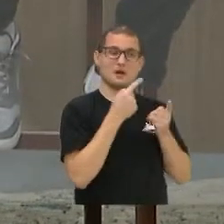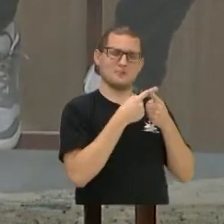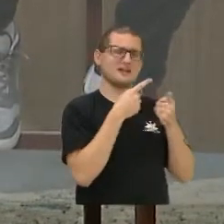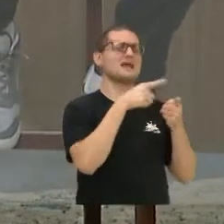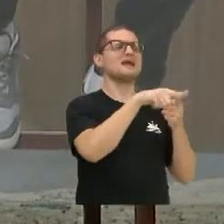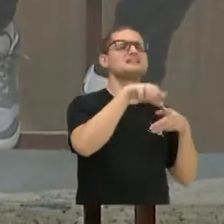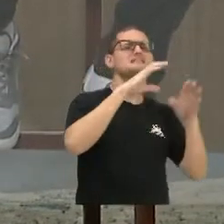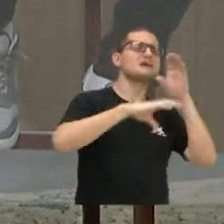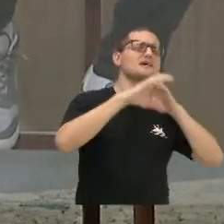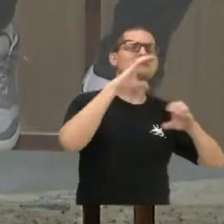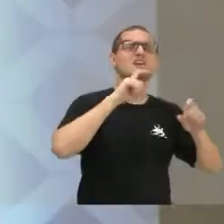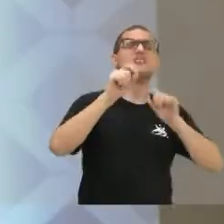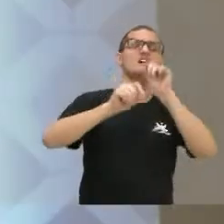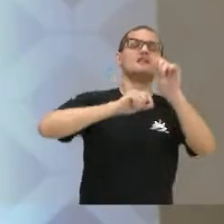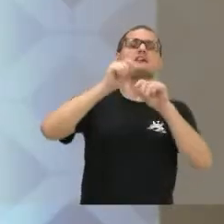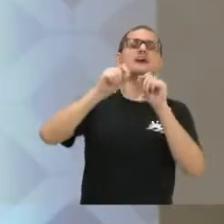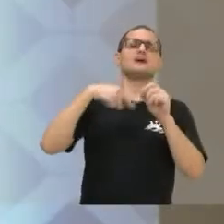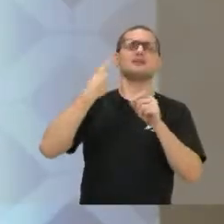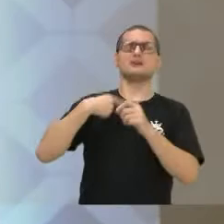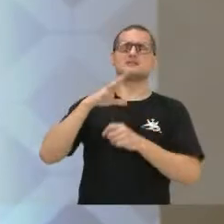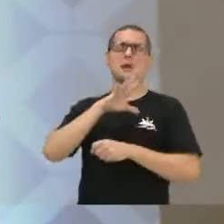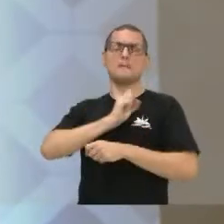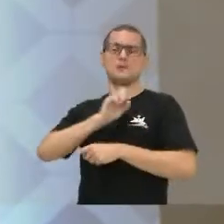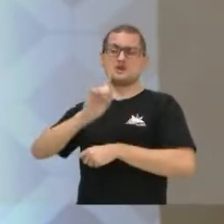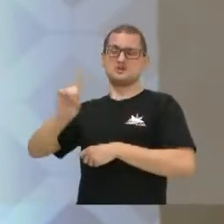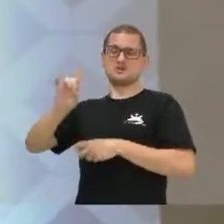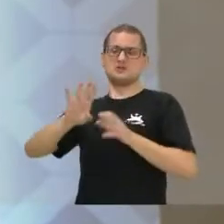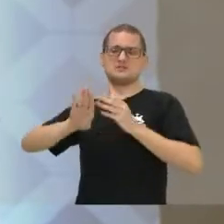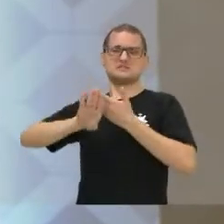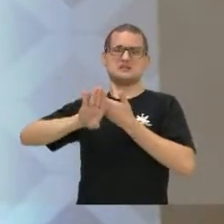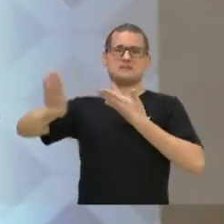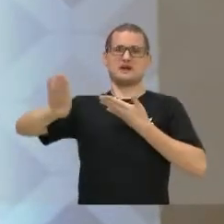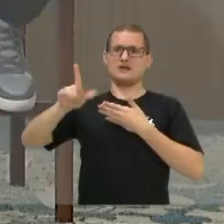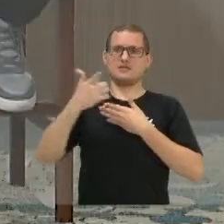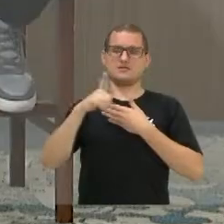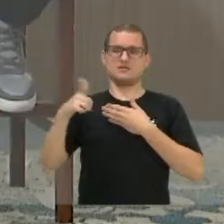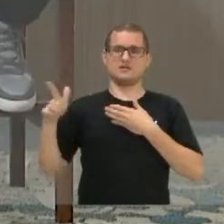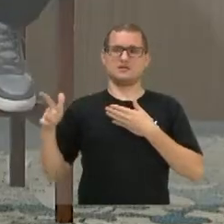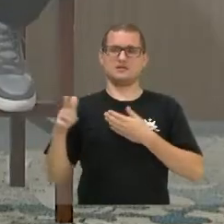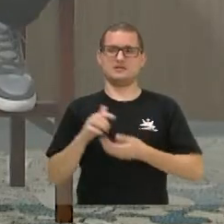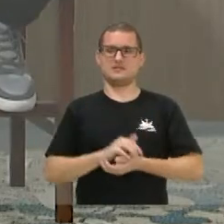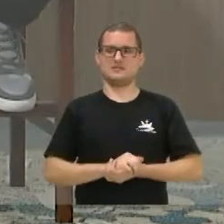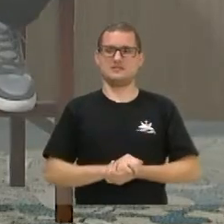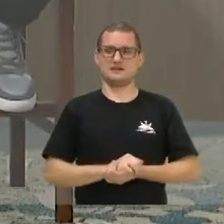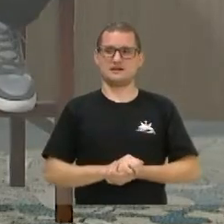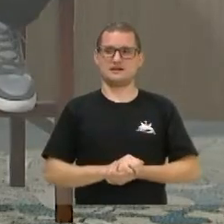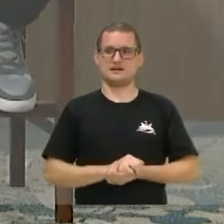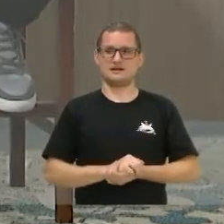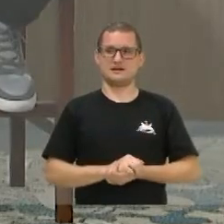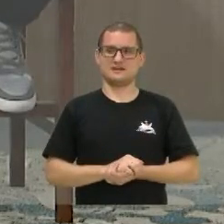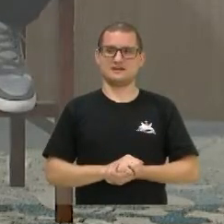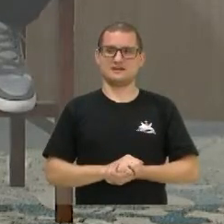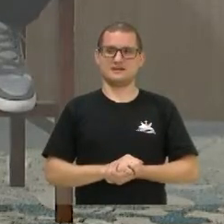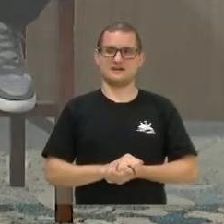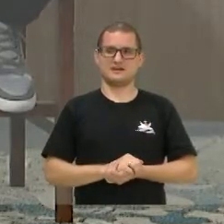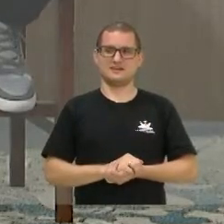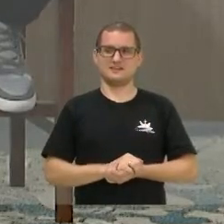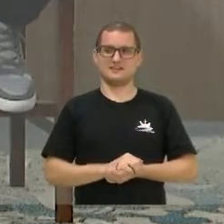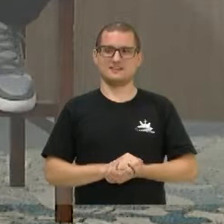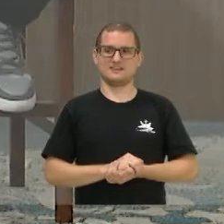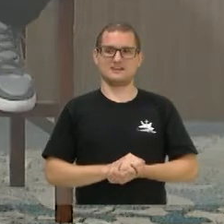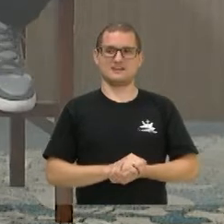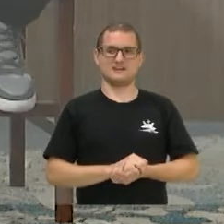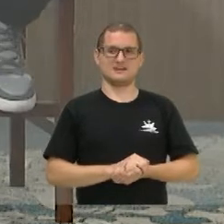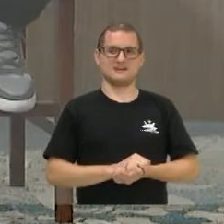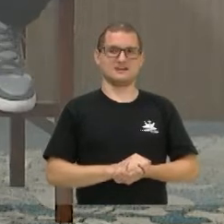de cristo e nem como é que é isso que nem na chuva nem a morte nem